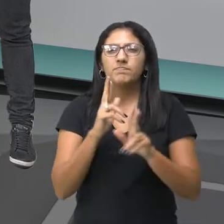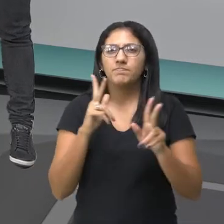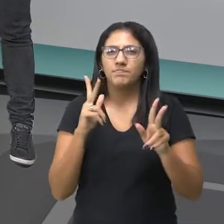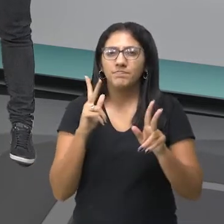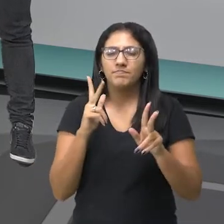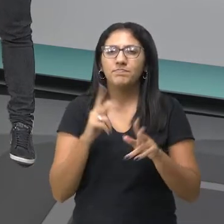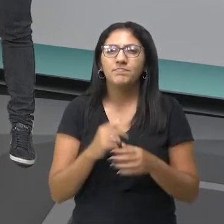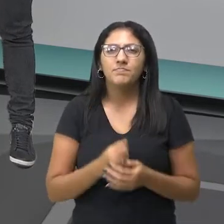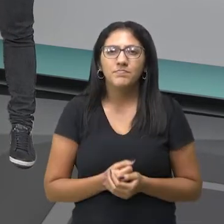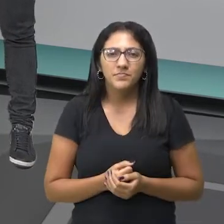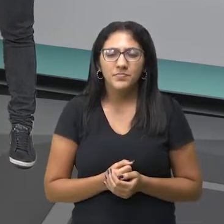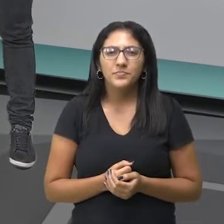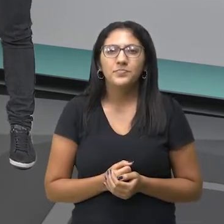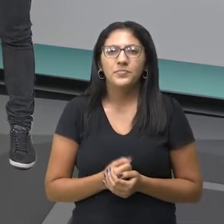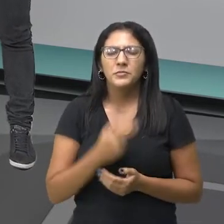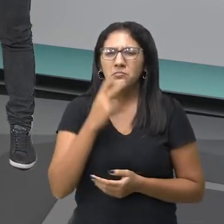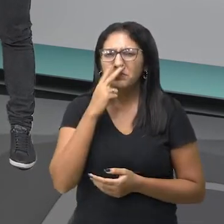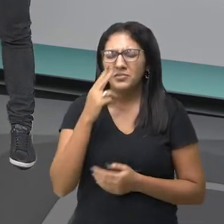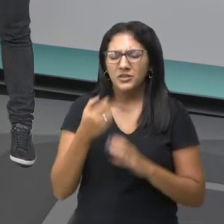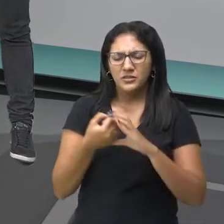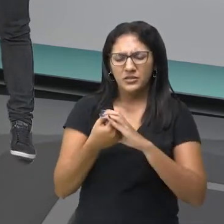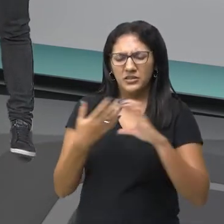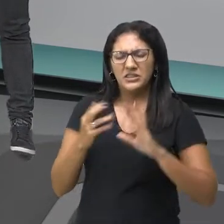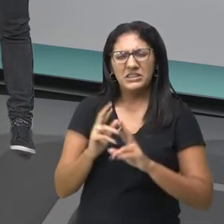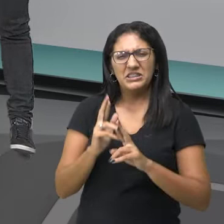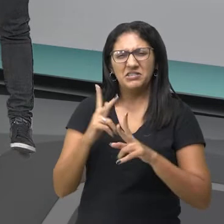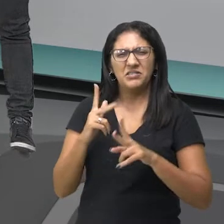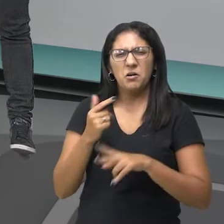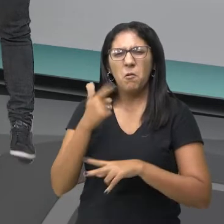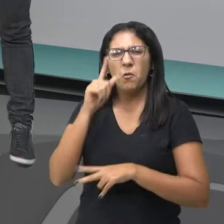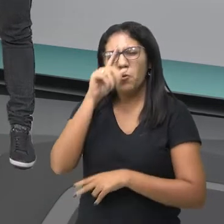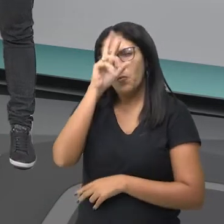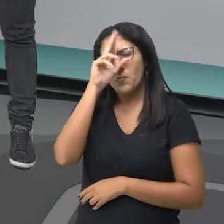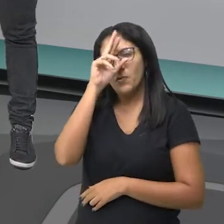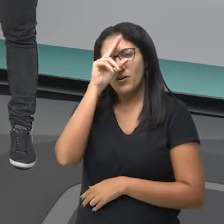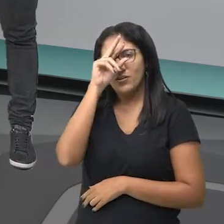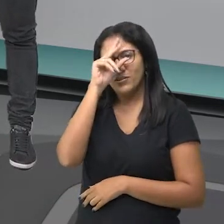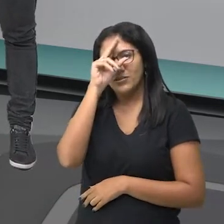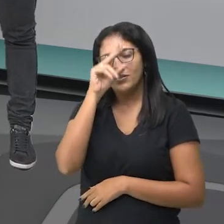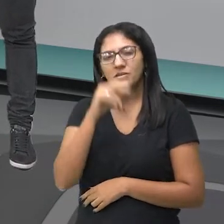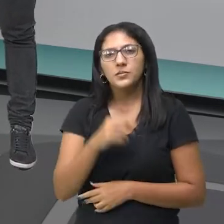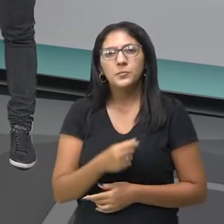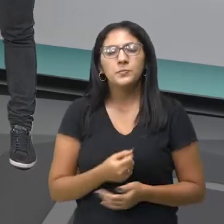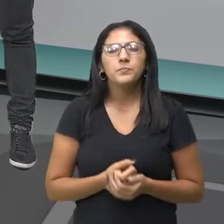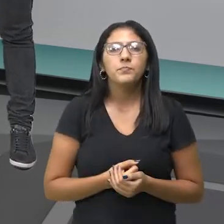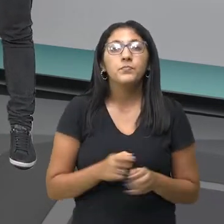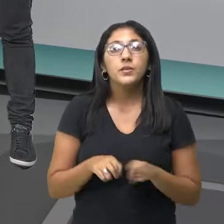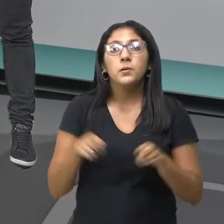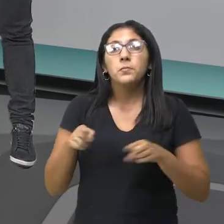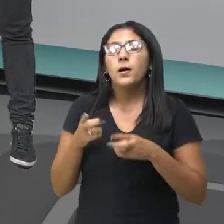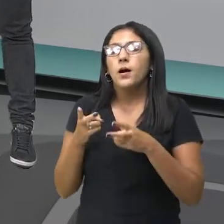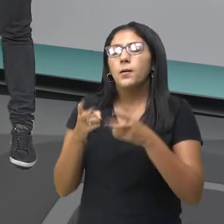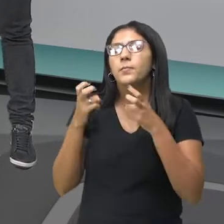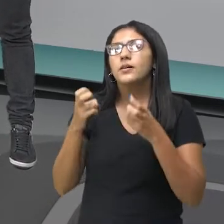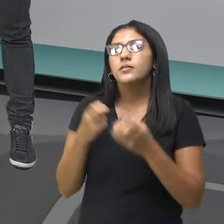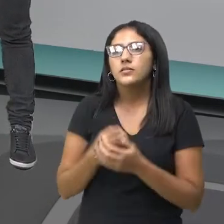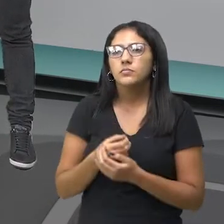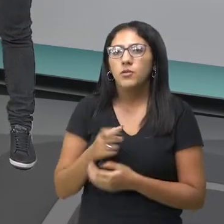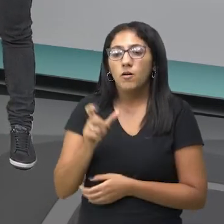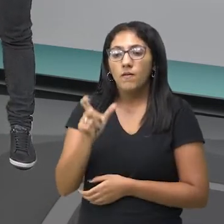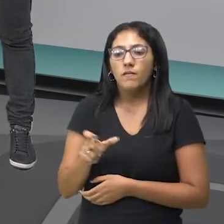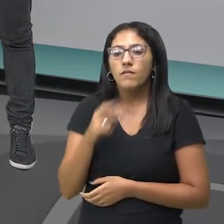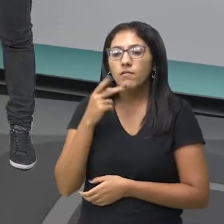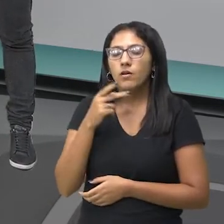quadrinho, como um tanto estranha, parece um ácaro, né? Não parece uma aranha. Mas observem que quem falou